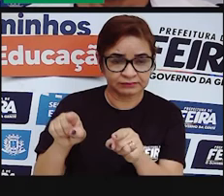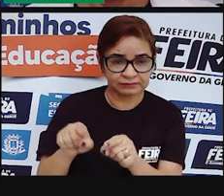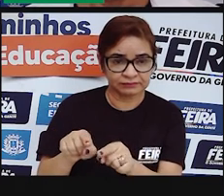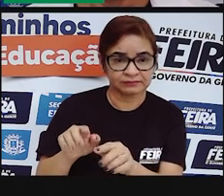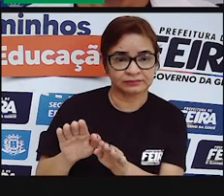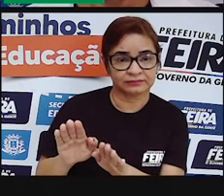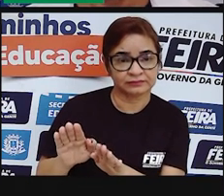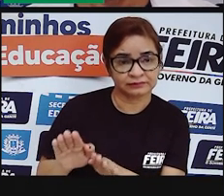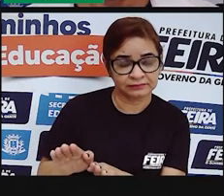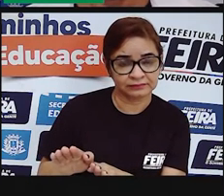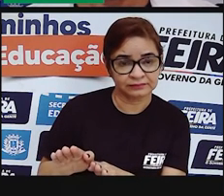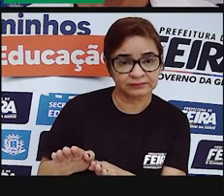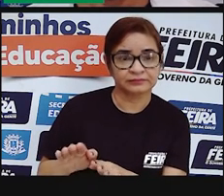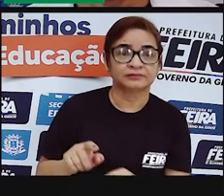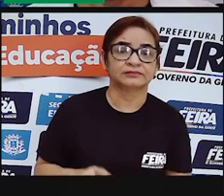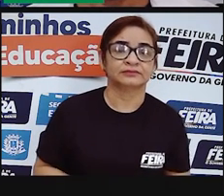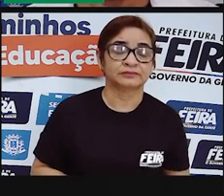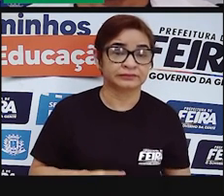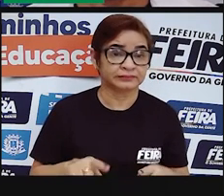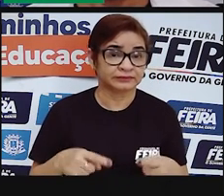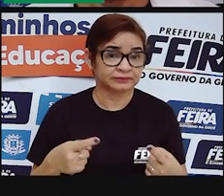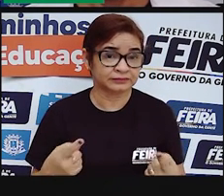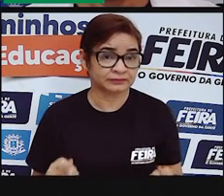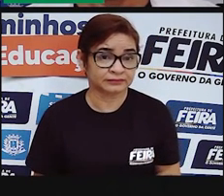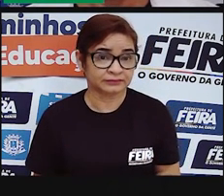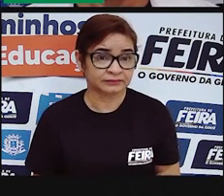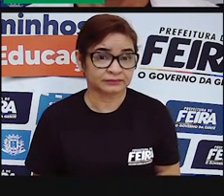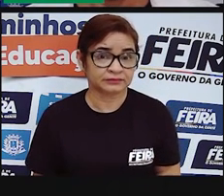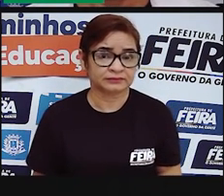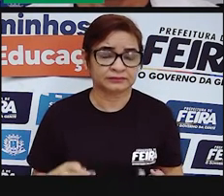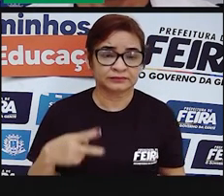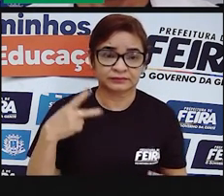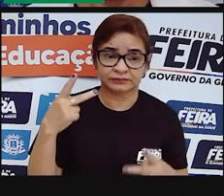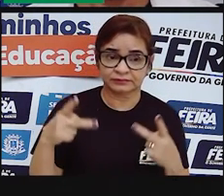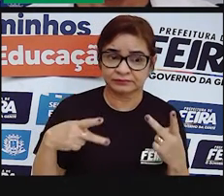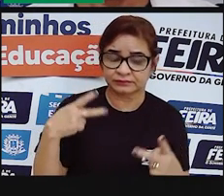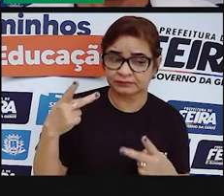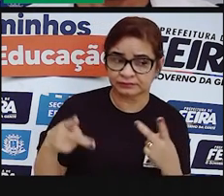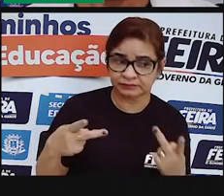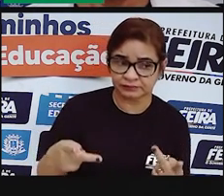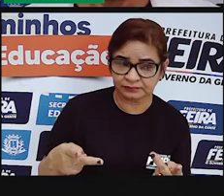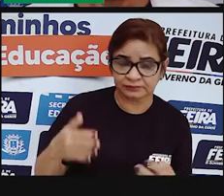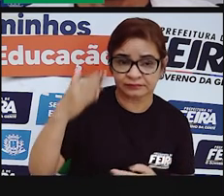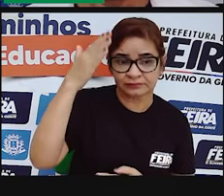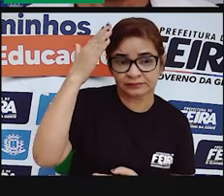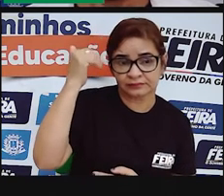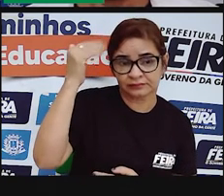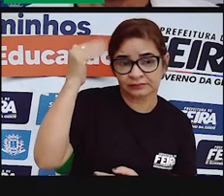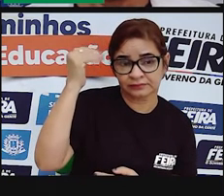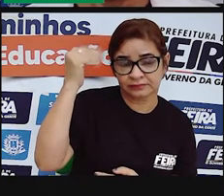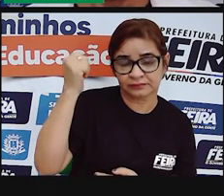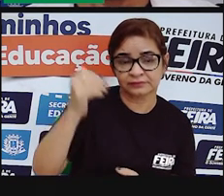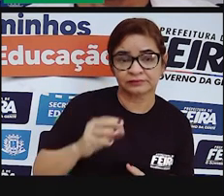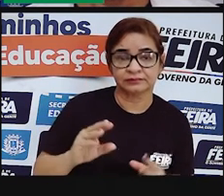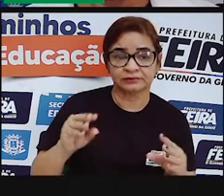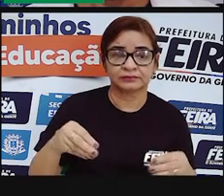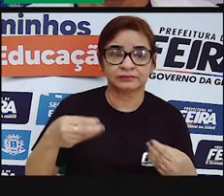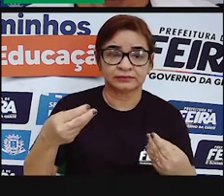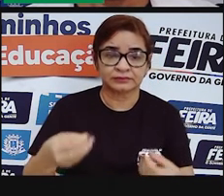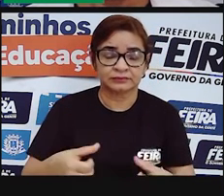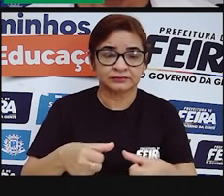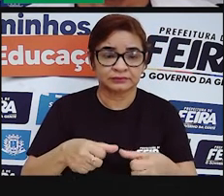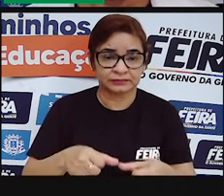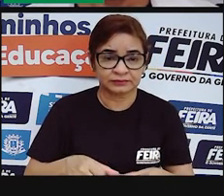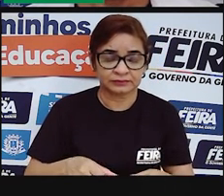omissão do pronome nós no início da frase, mas, pela forma que eu falo, você sabe que ali no